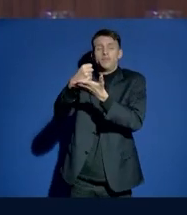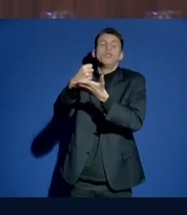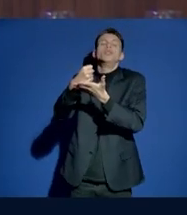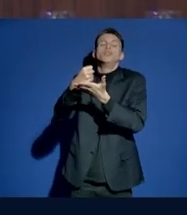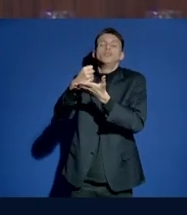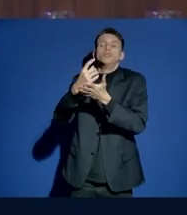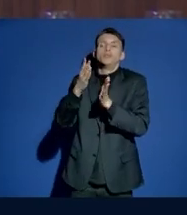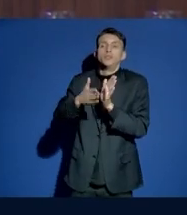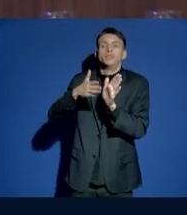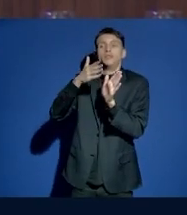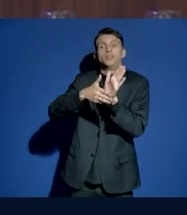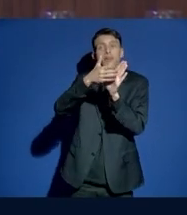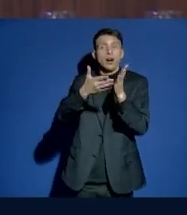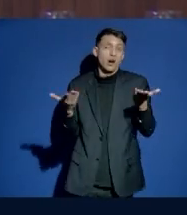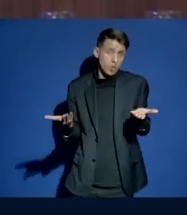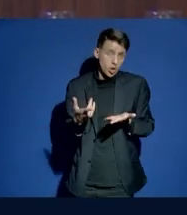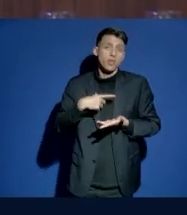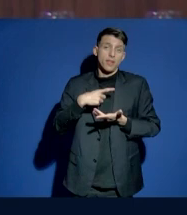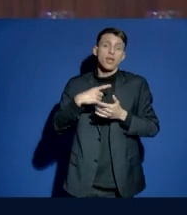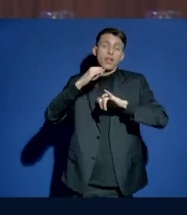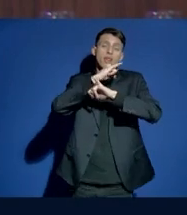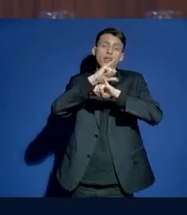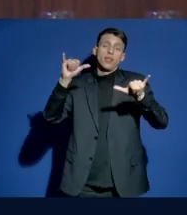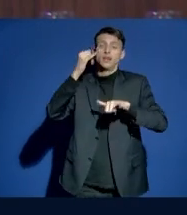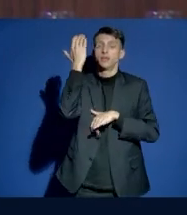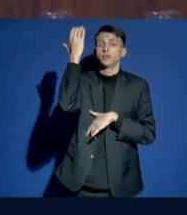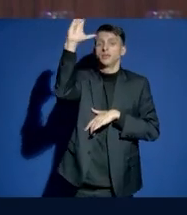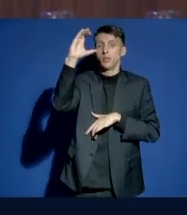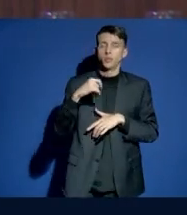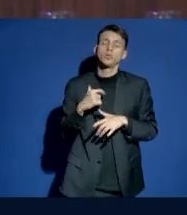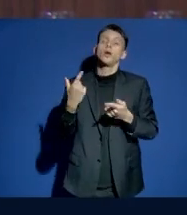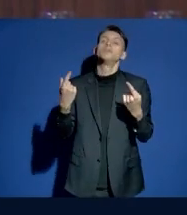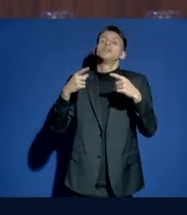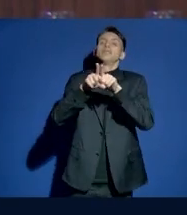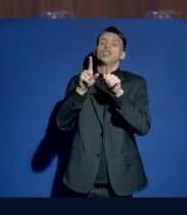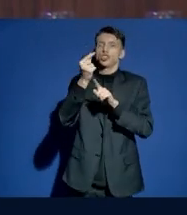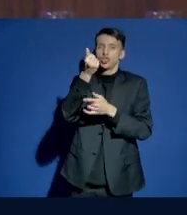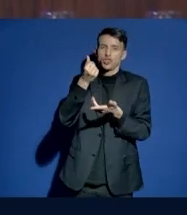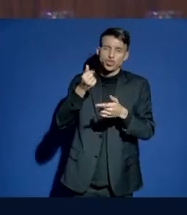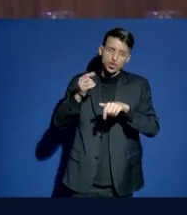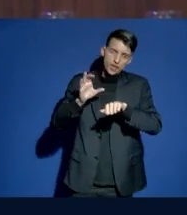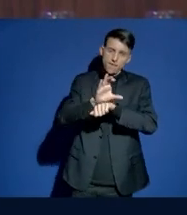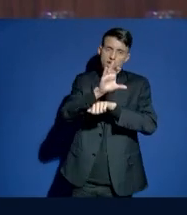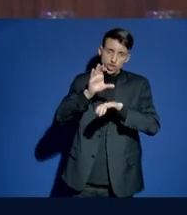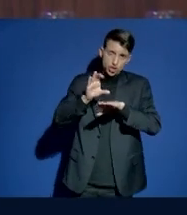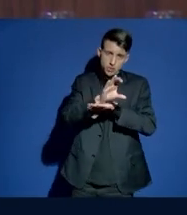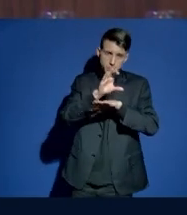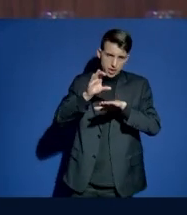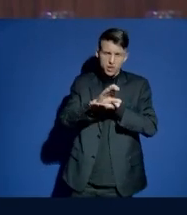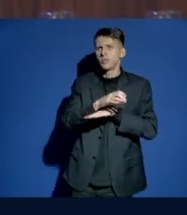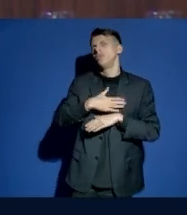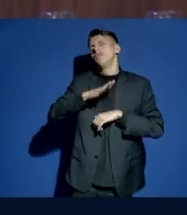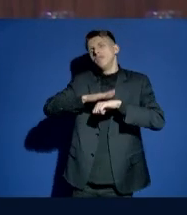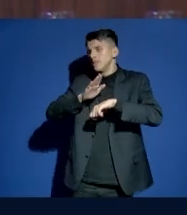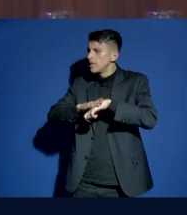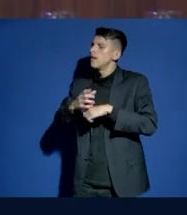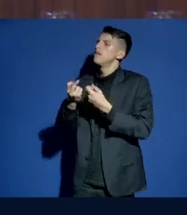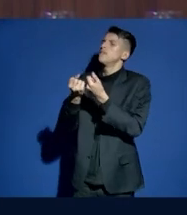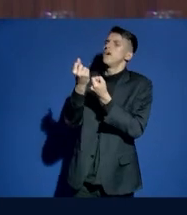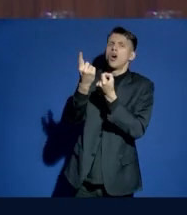o nosso programa de parceria de investimento aqui em São Paulo onde nós vamos promover uma série de concessões uma série de privatizações